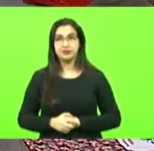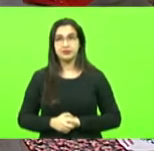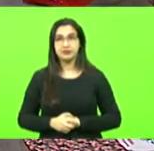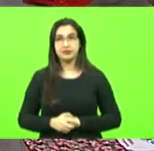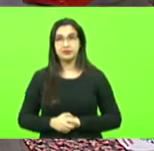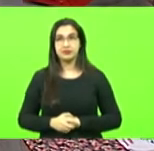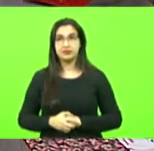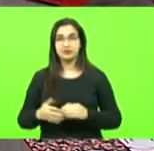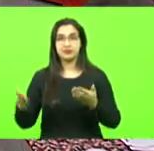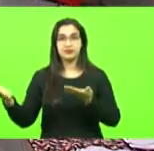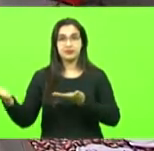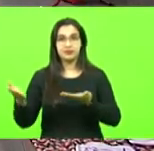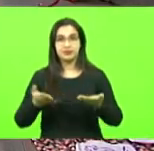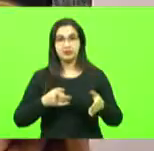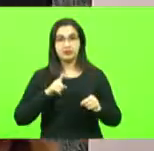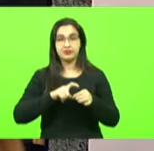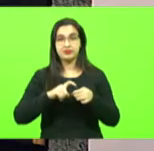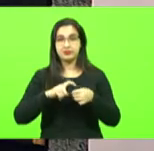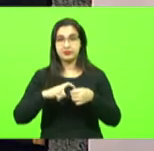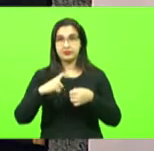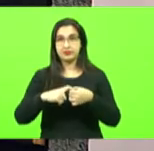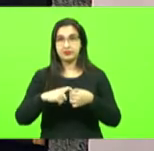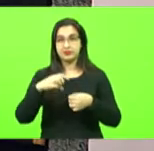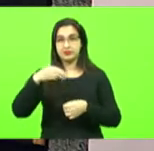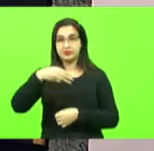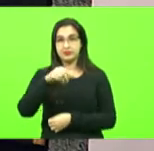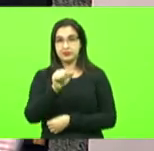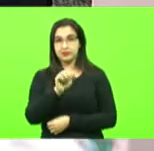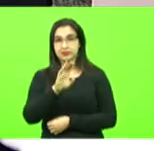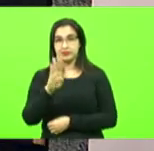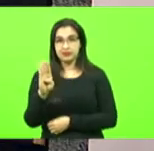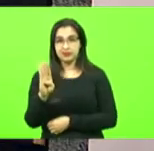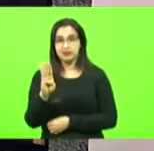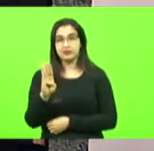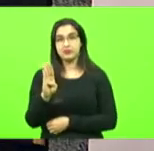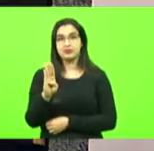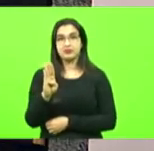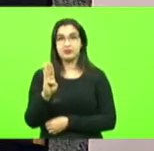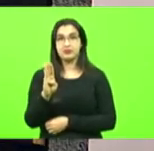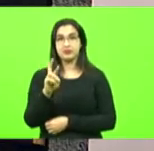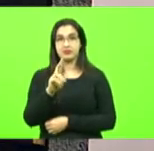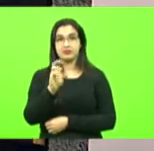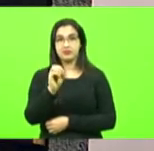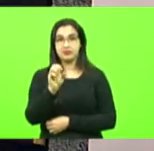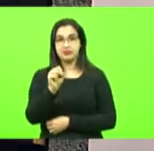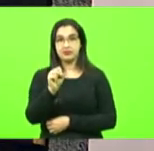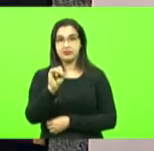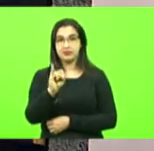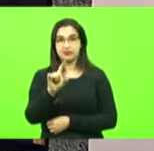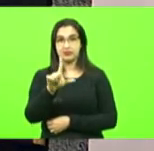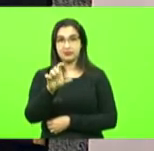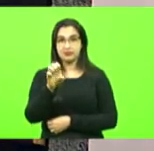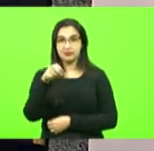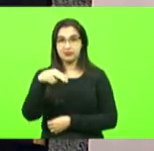Convidamos a senhora membro do Movimento dos Atingidos por Barragens em Santa Catarina, Rosilene da Luz Soso.